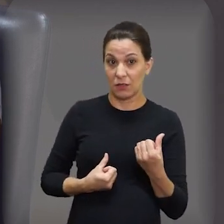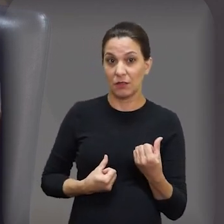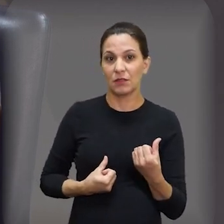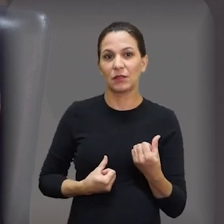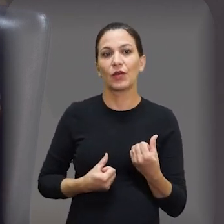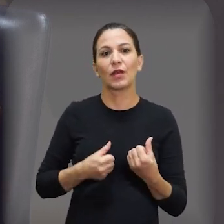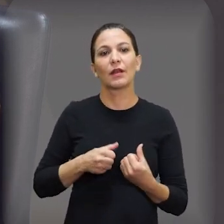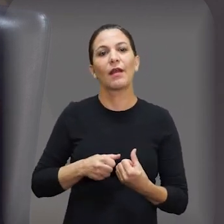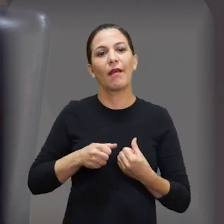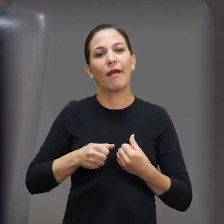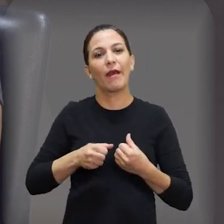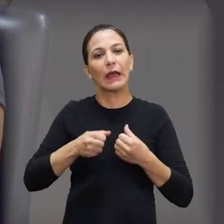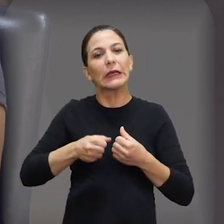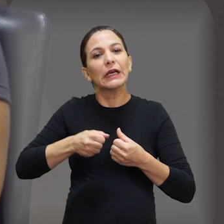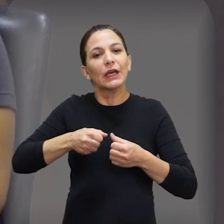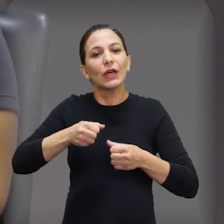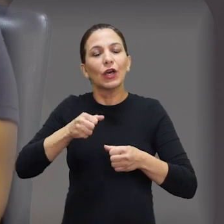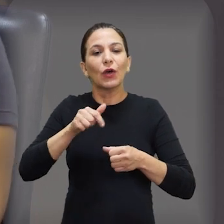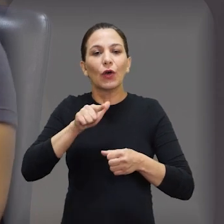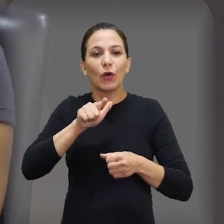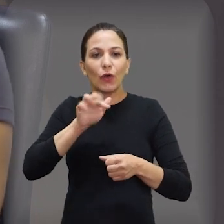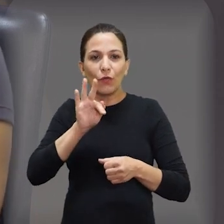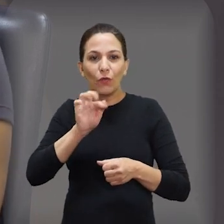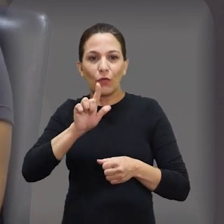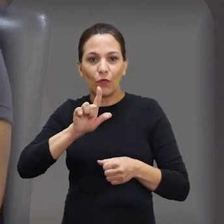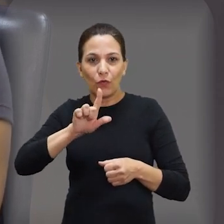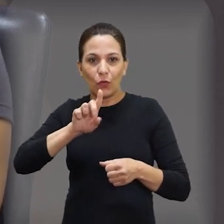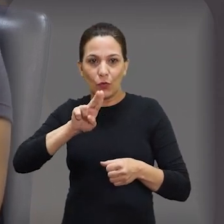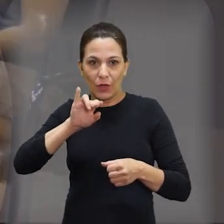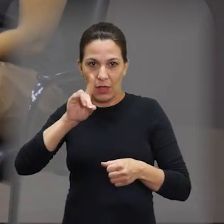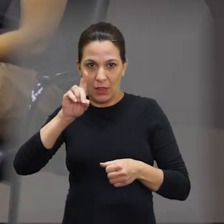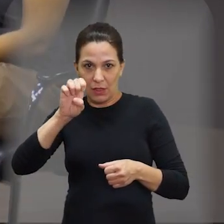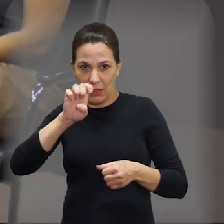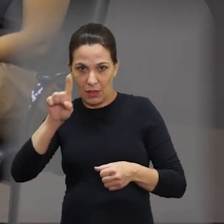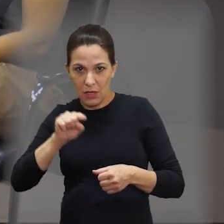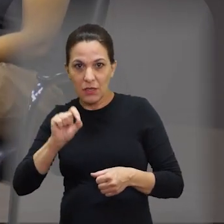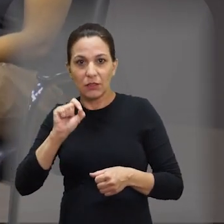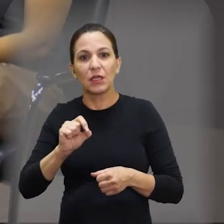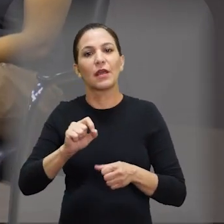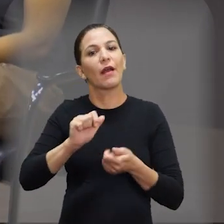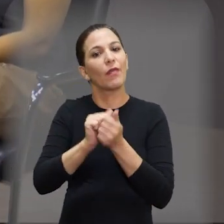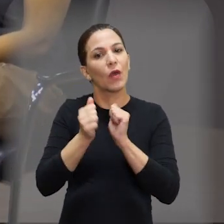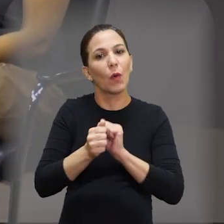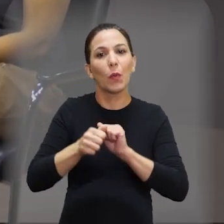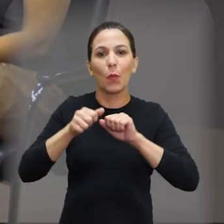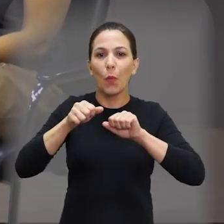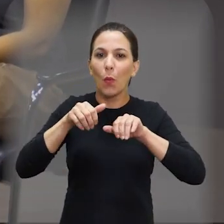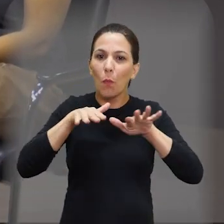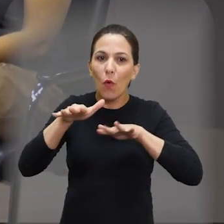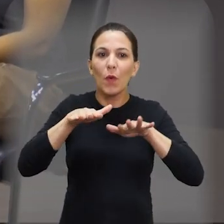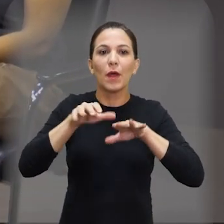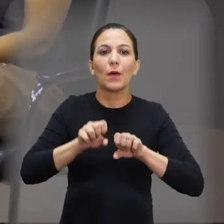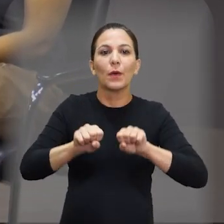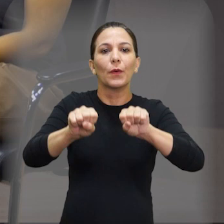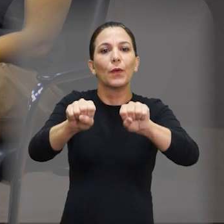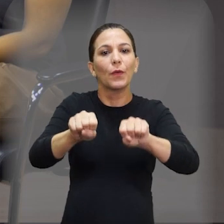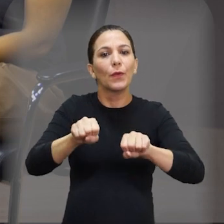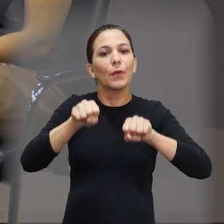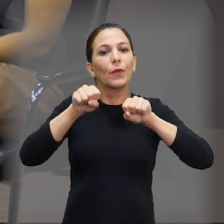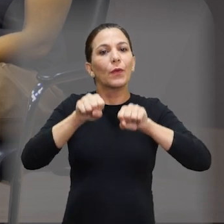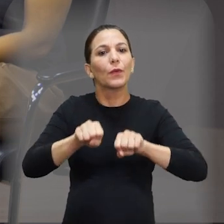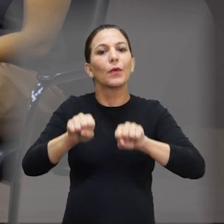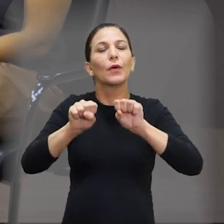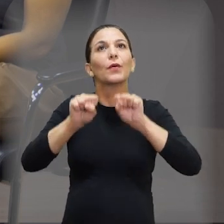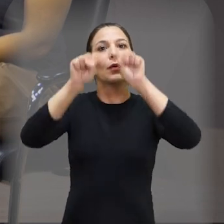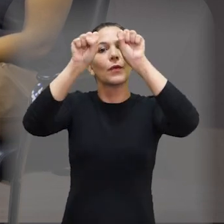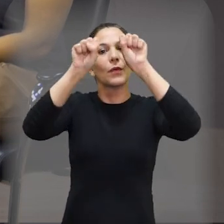musculares que você não vai precisar durante aquela execução, né? E por fim, a fluidez, que é quando o exercício